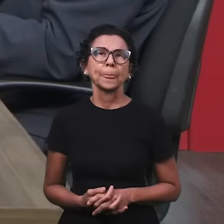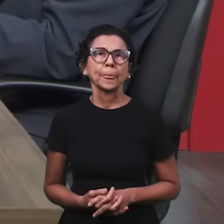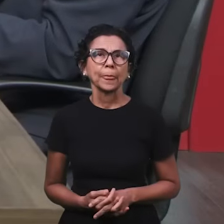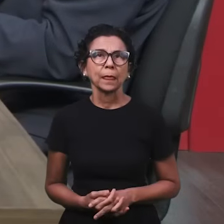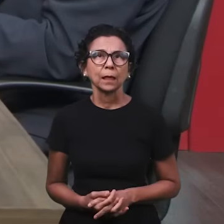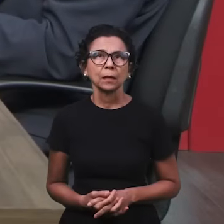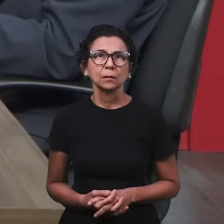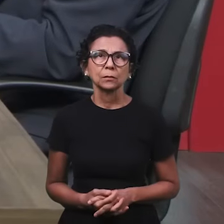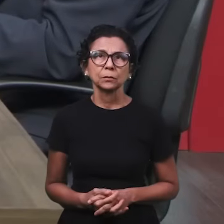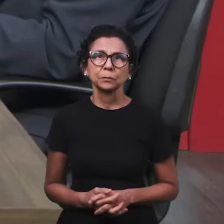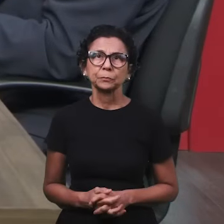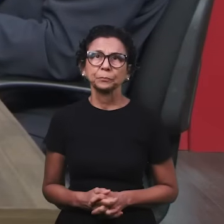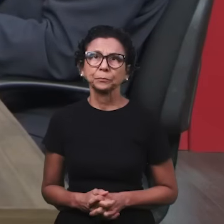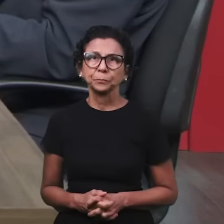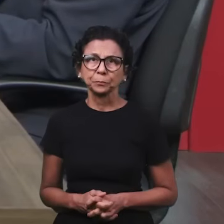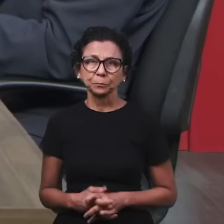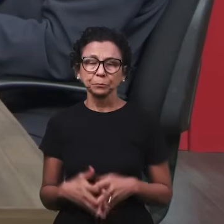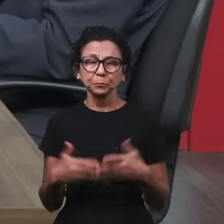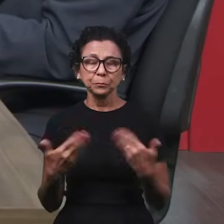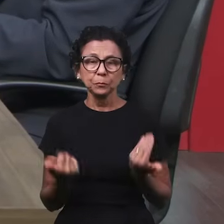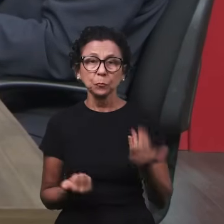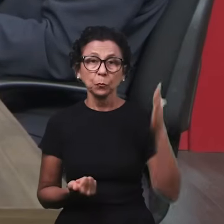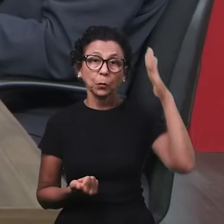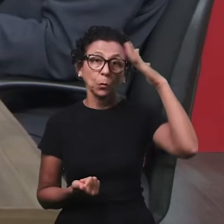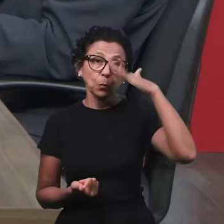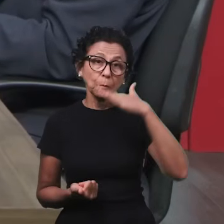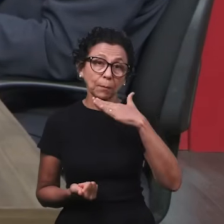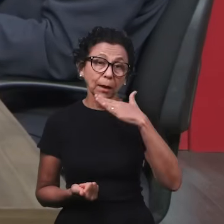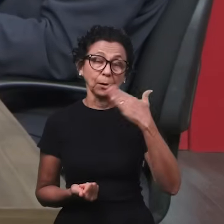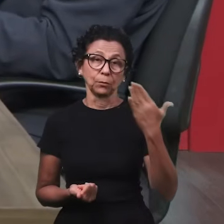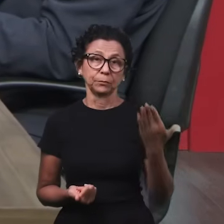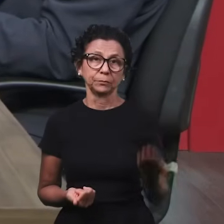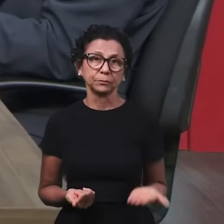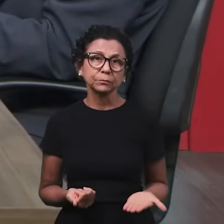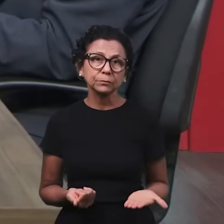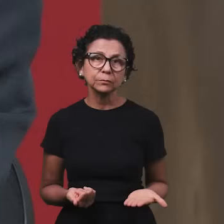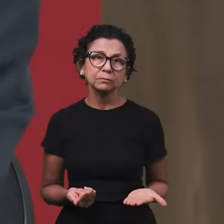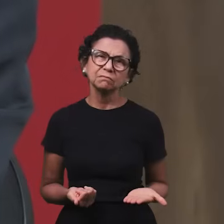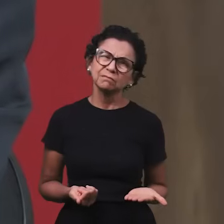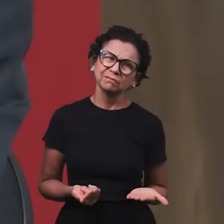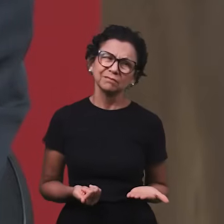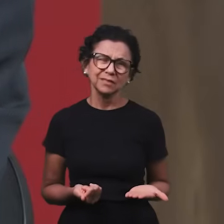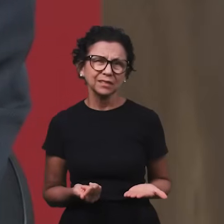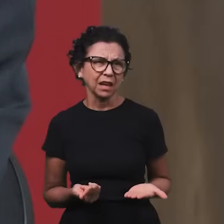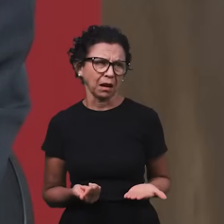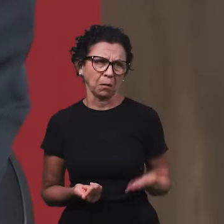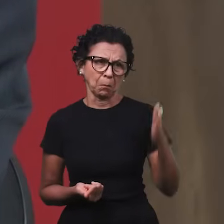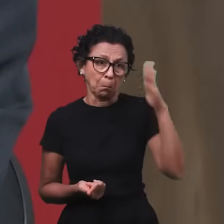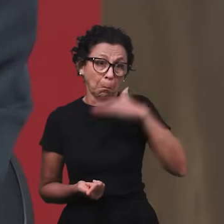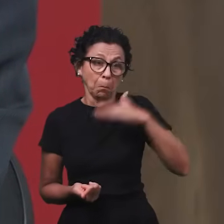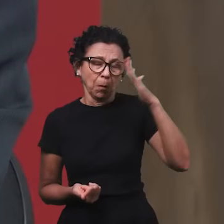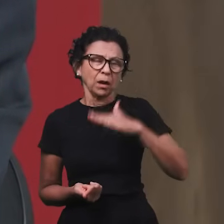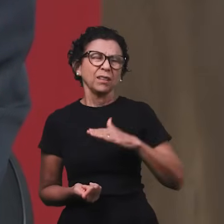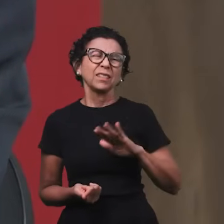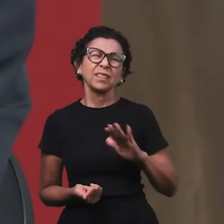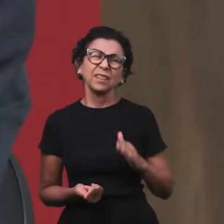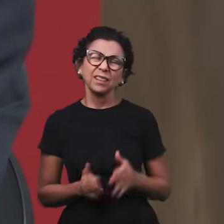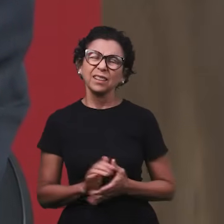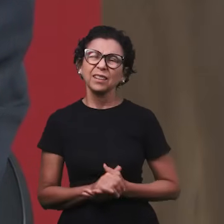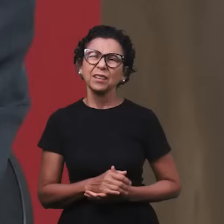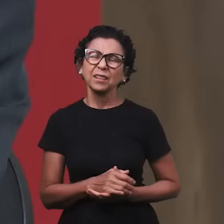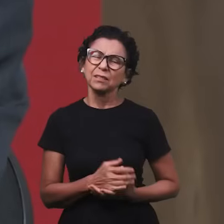o bem e o mal são construções sociais. Então, hoje, as pessoas elas têm feito muito o